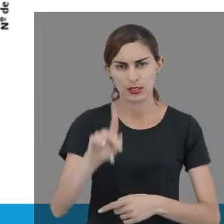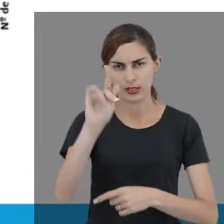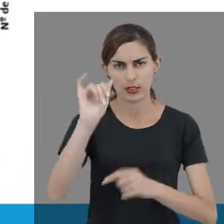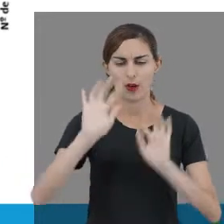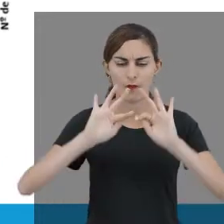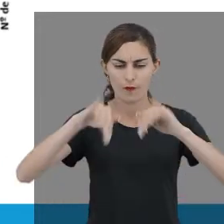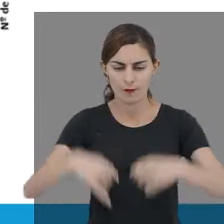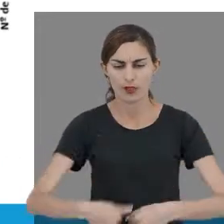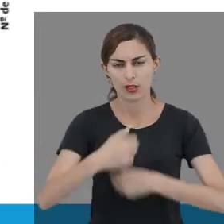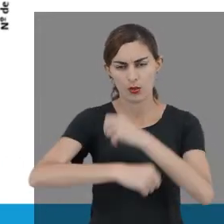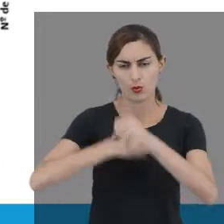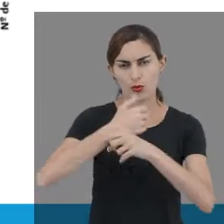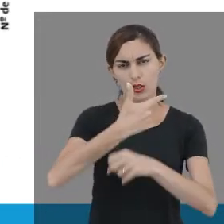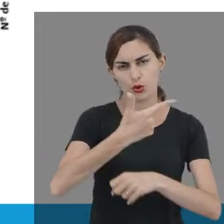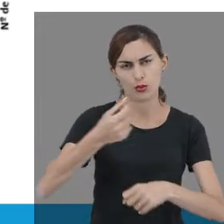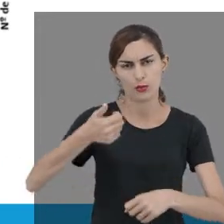2015.